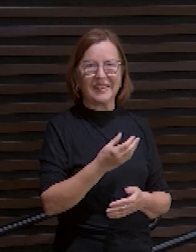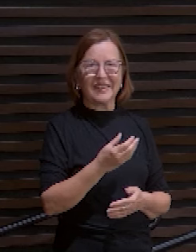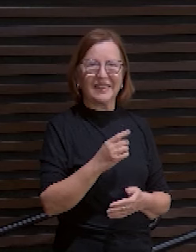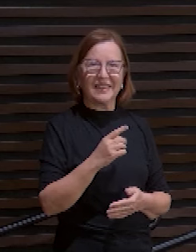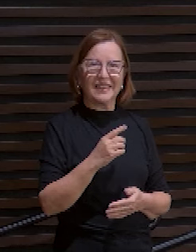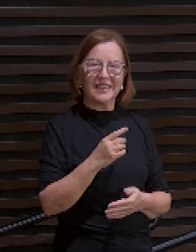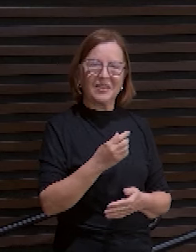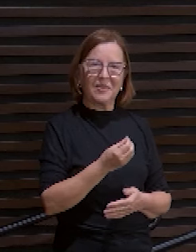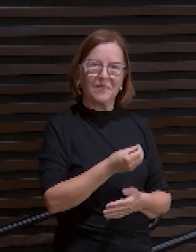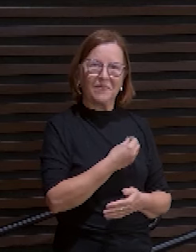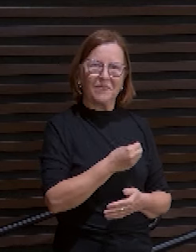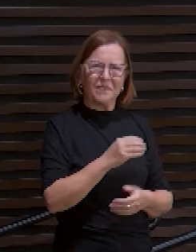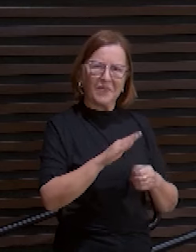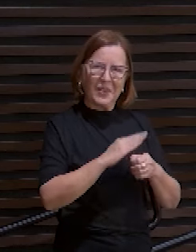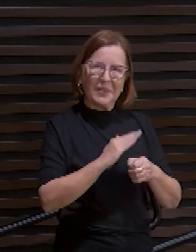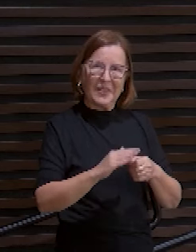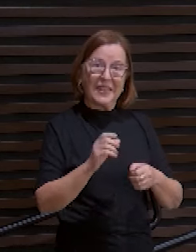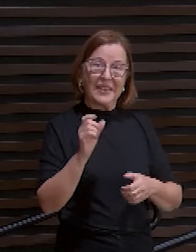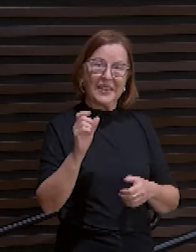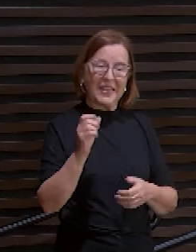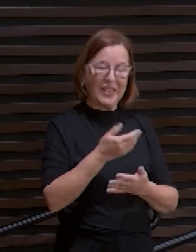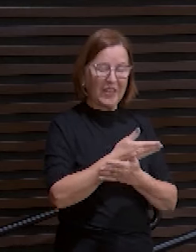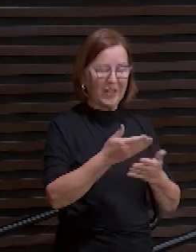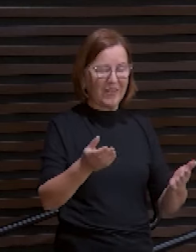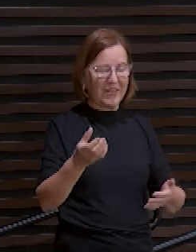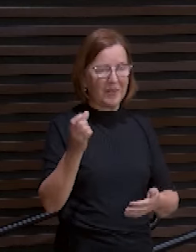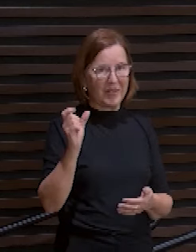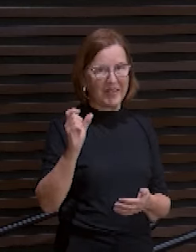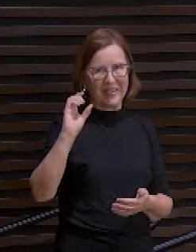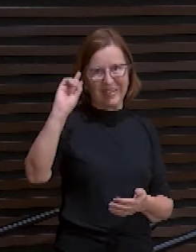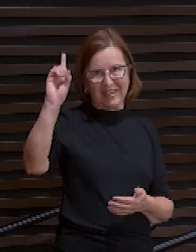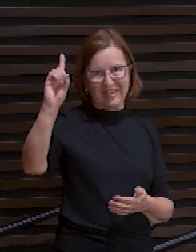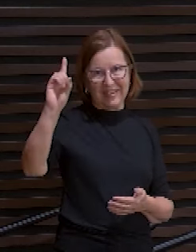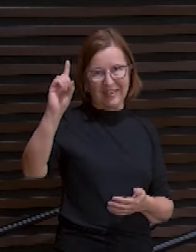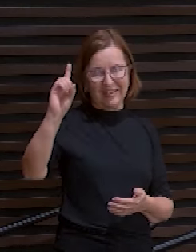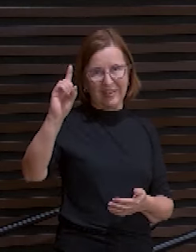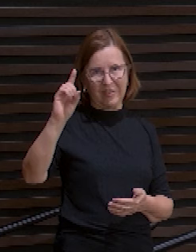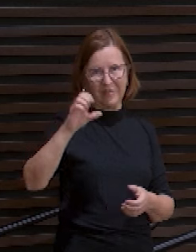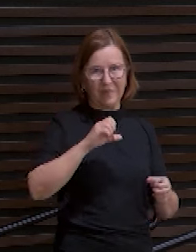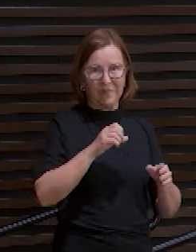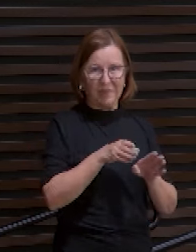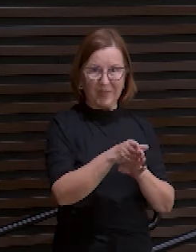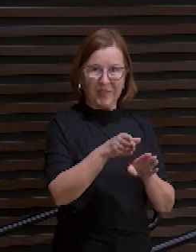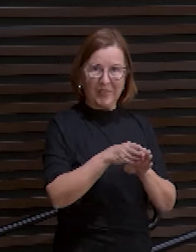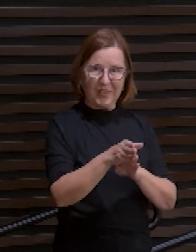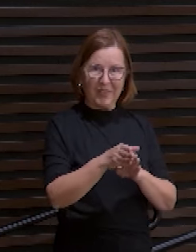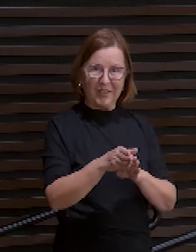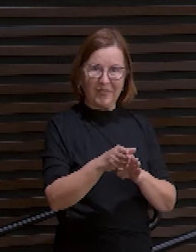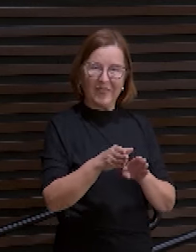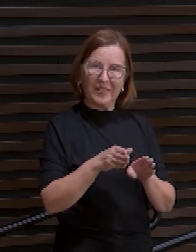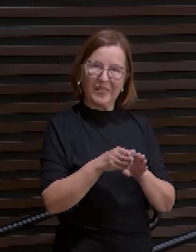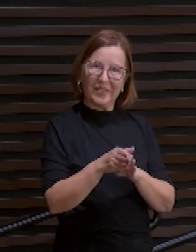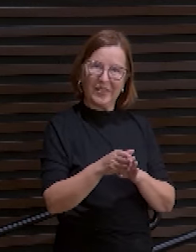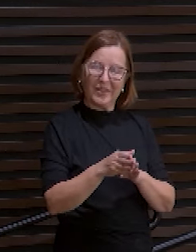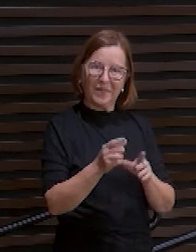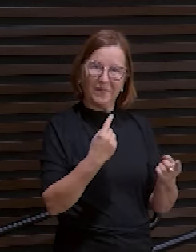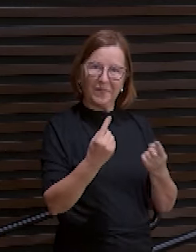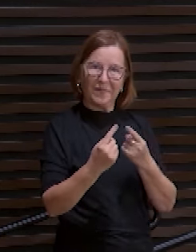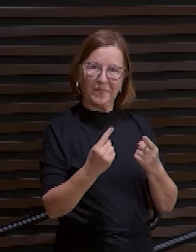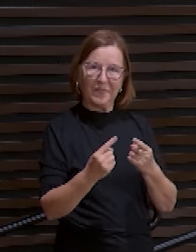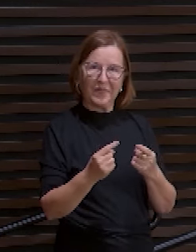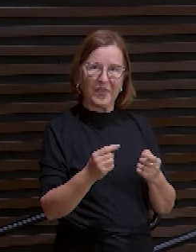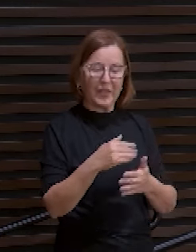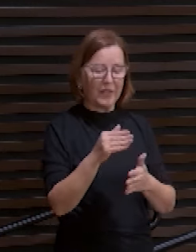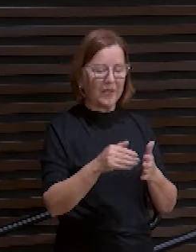Cristo instruí-vos e aconselhar vos mutuamente em toda a sabedoria louvando a Deus